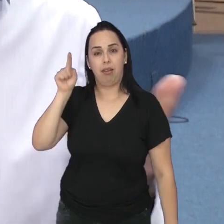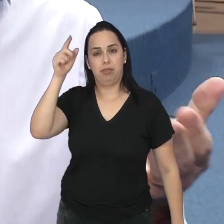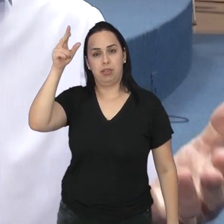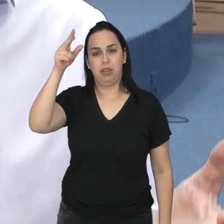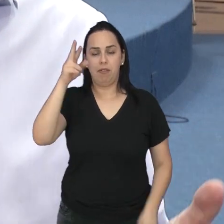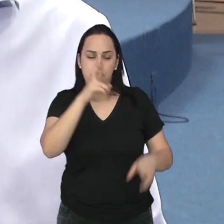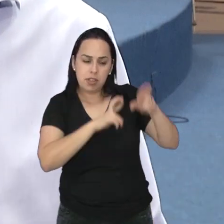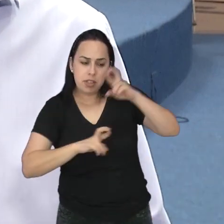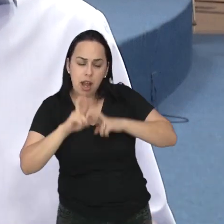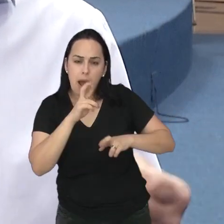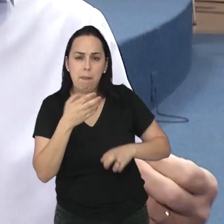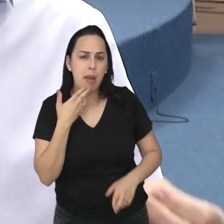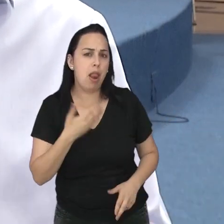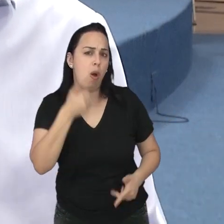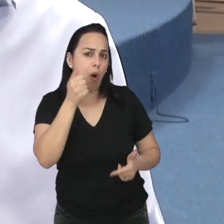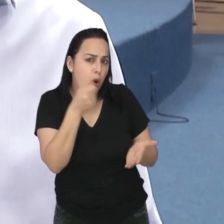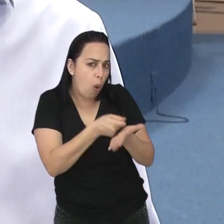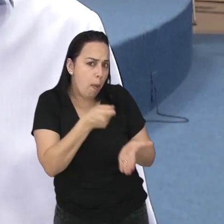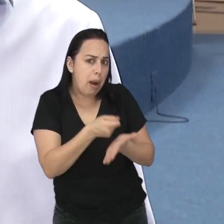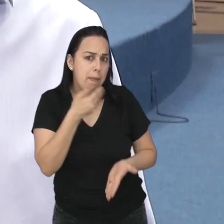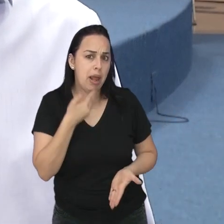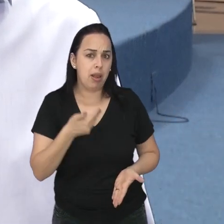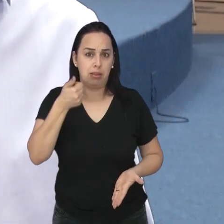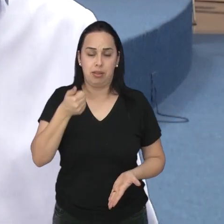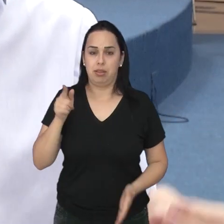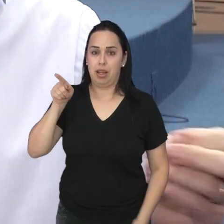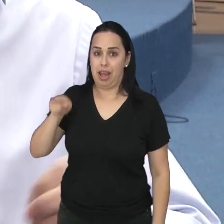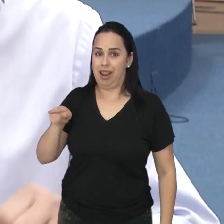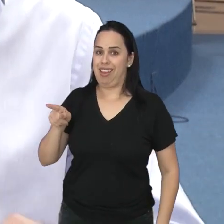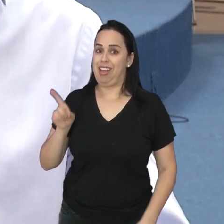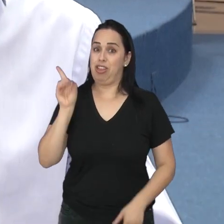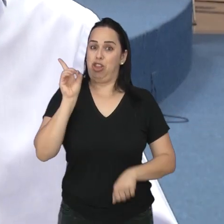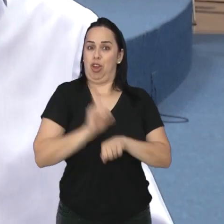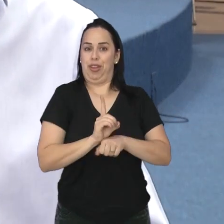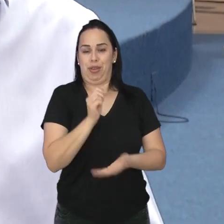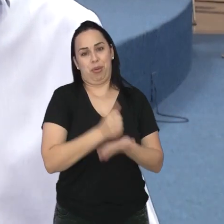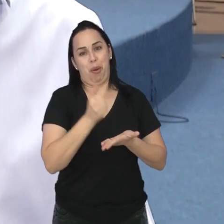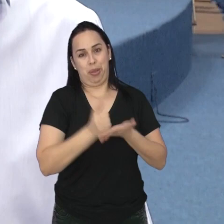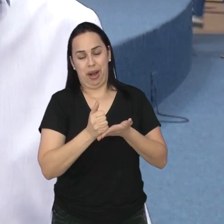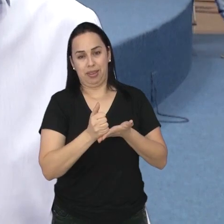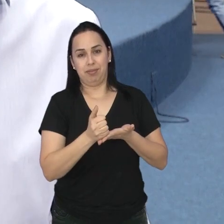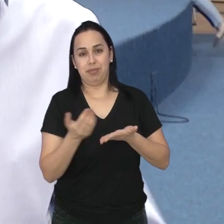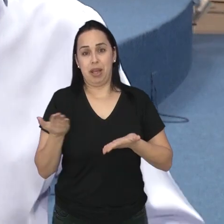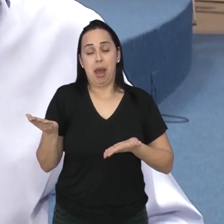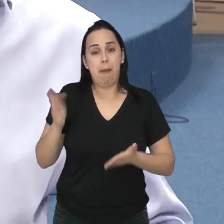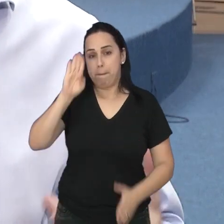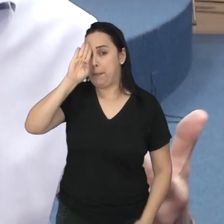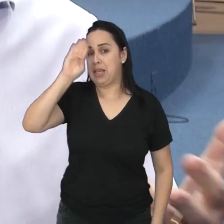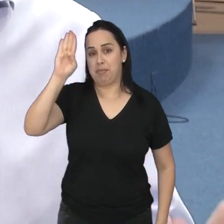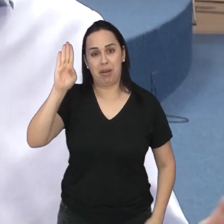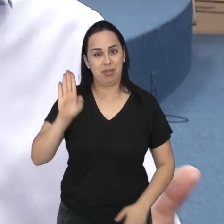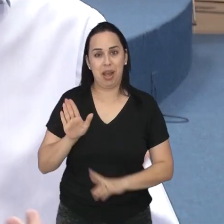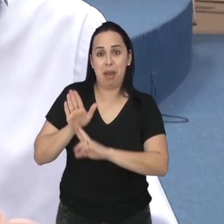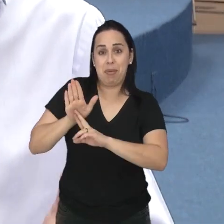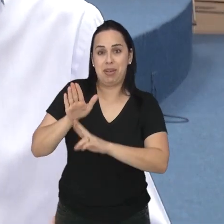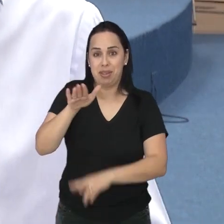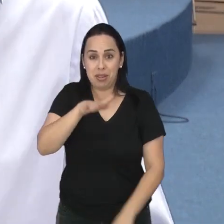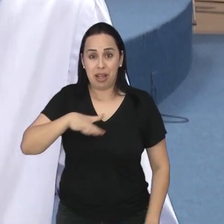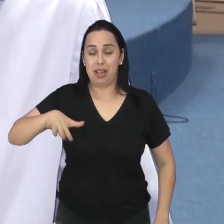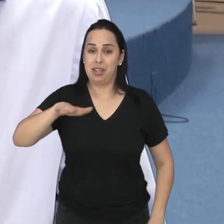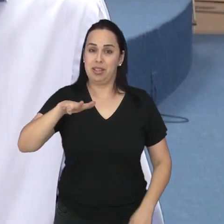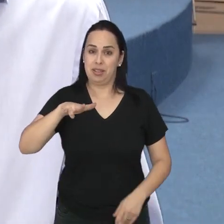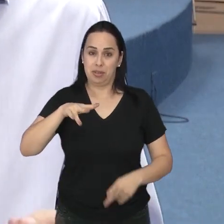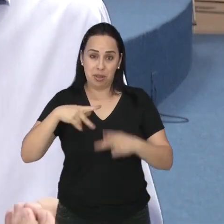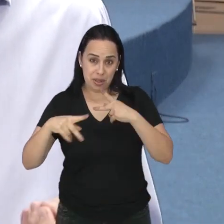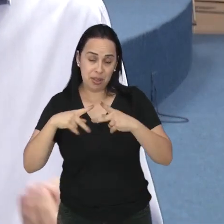que poderia fiscalizar melhor, cobrar melhor, porque ela é a dona do contrato e ela é a principal representante